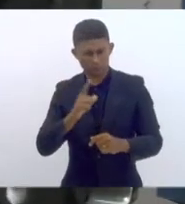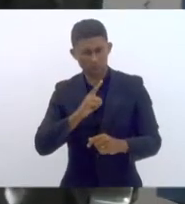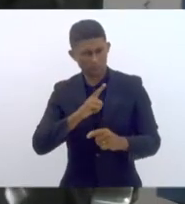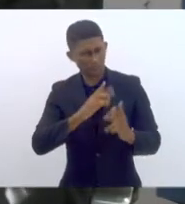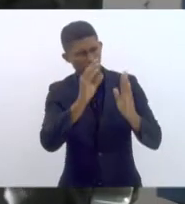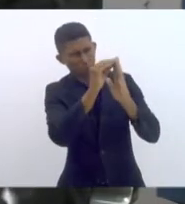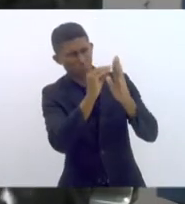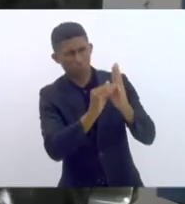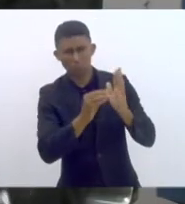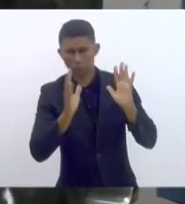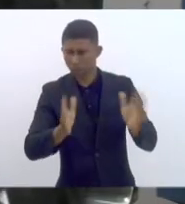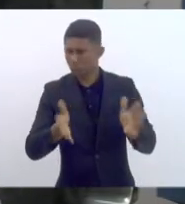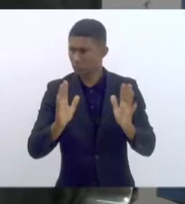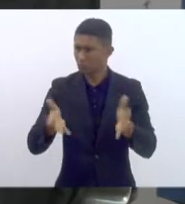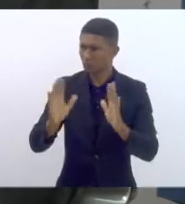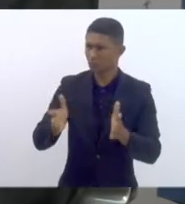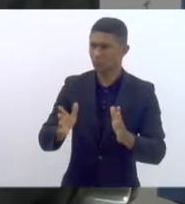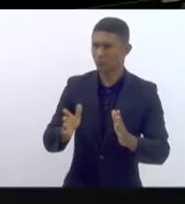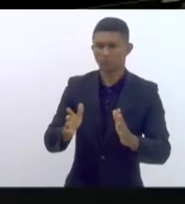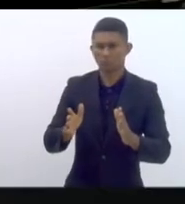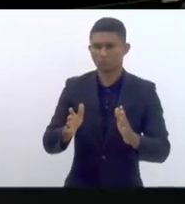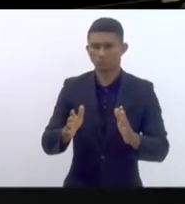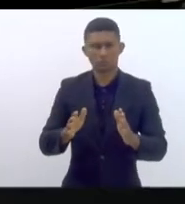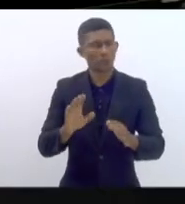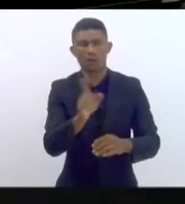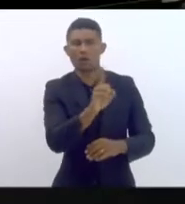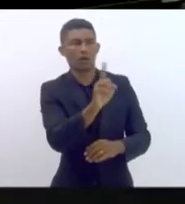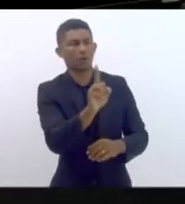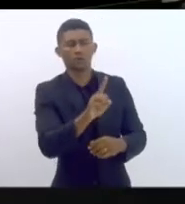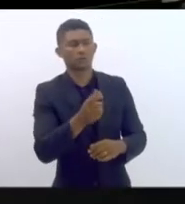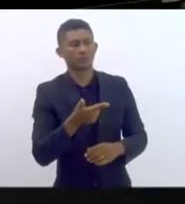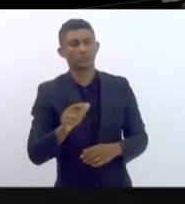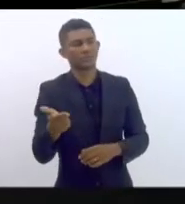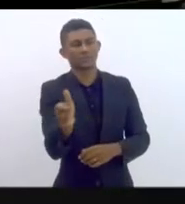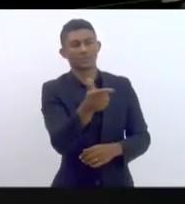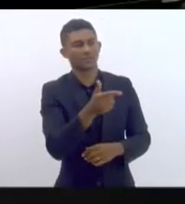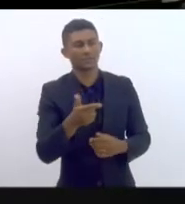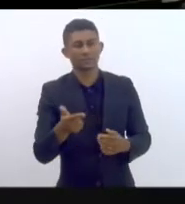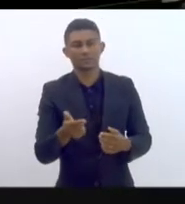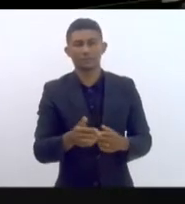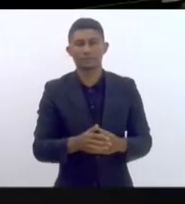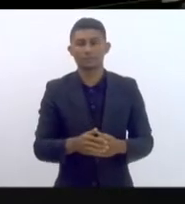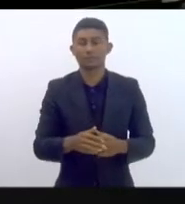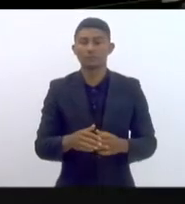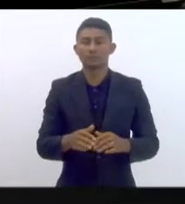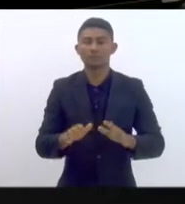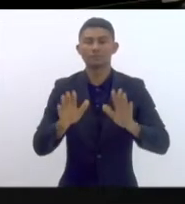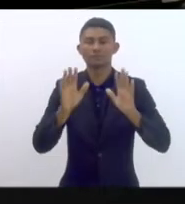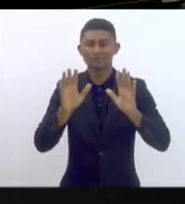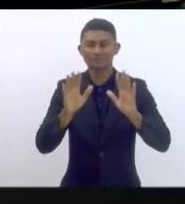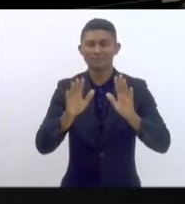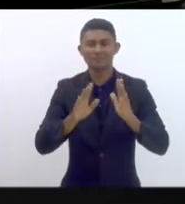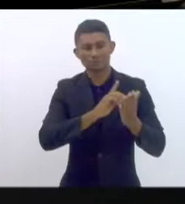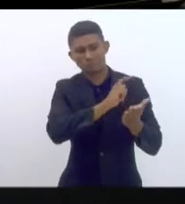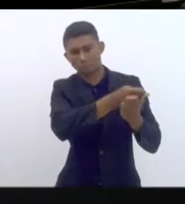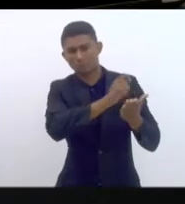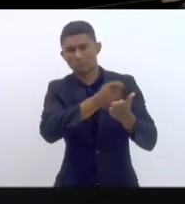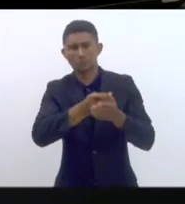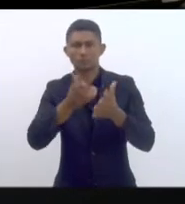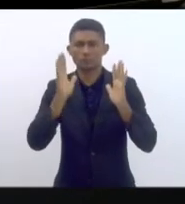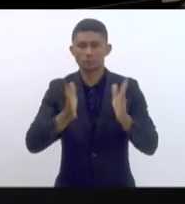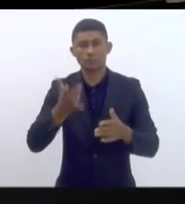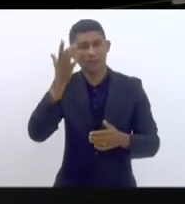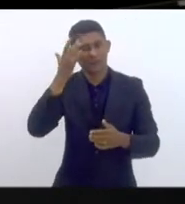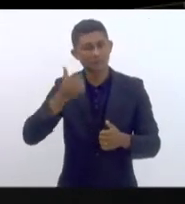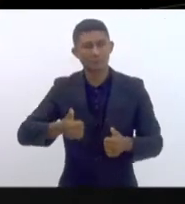lido? Não, não está escrito em nenhum lugar explícito. Então, tá. Agora, o 10 honradas, aí seria bom a gente encaminhar uma planilha,